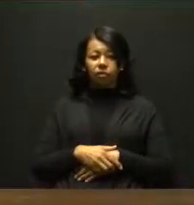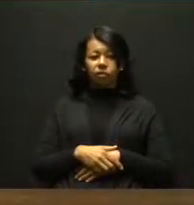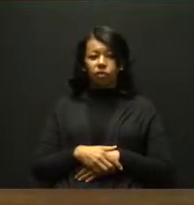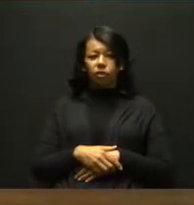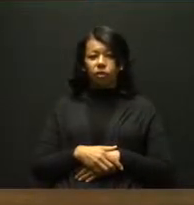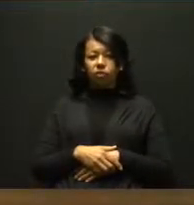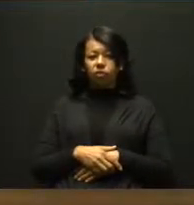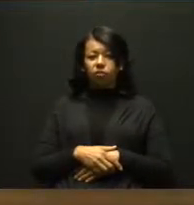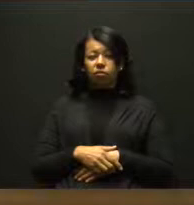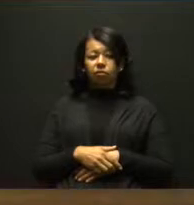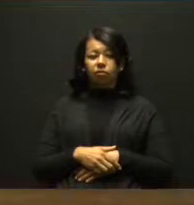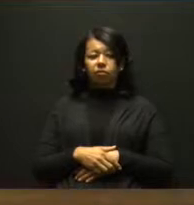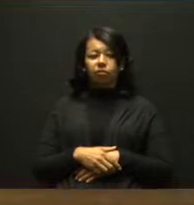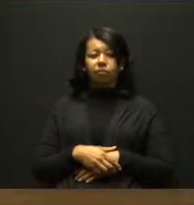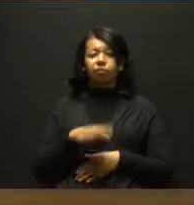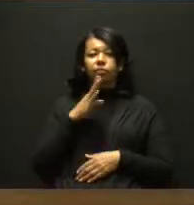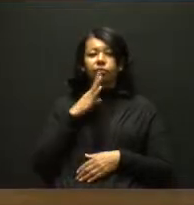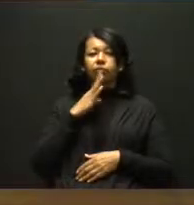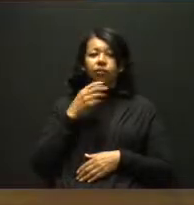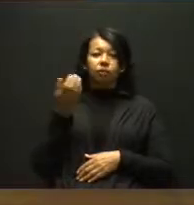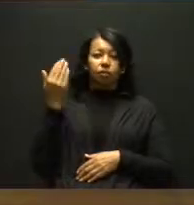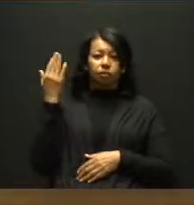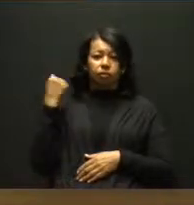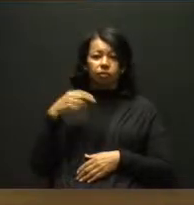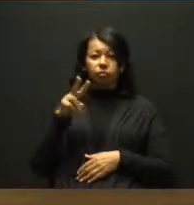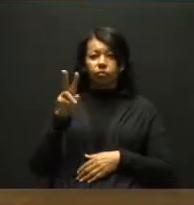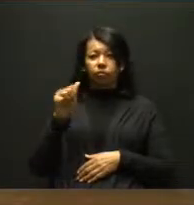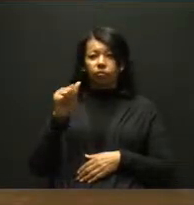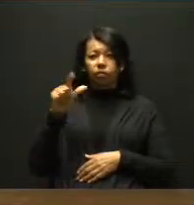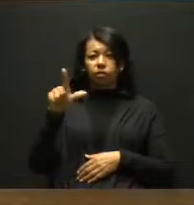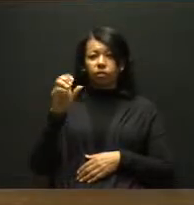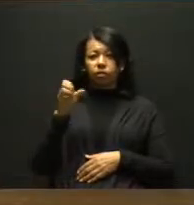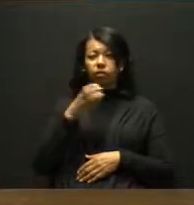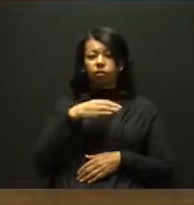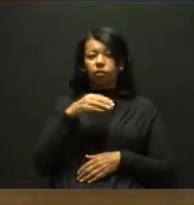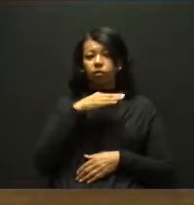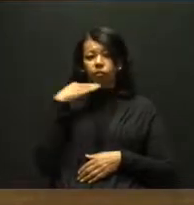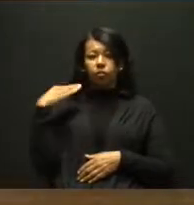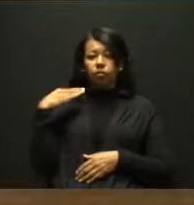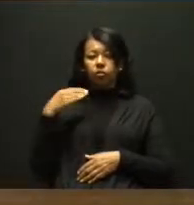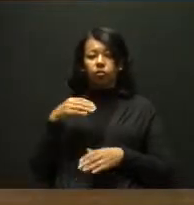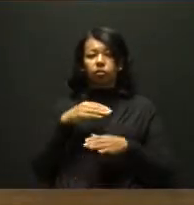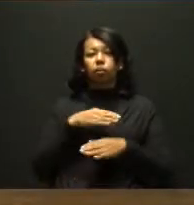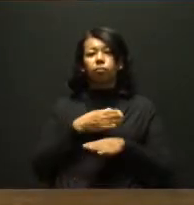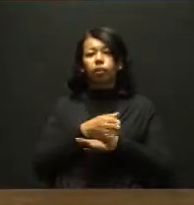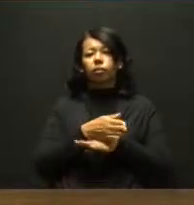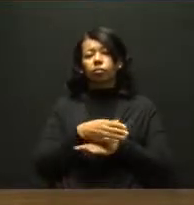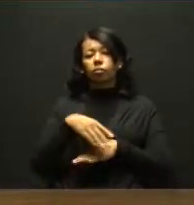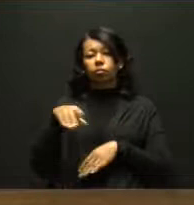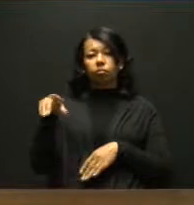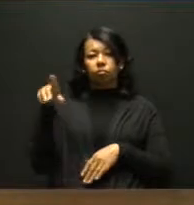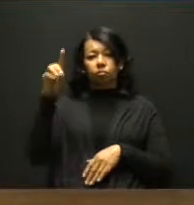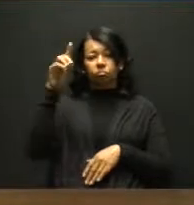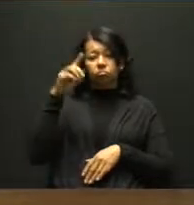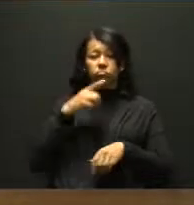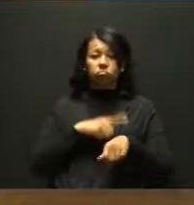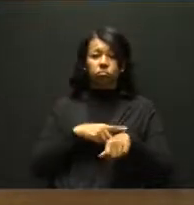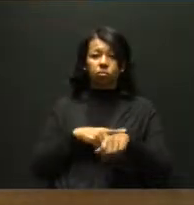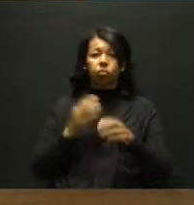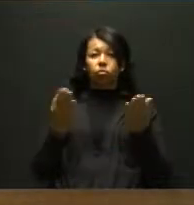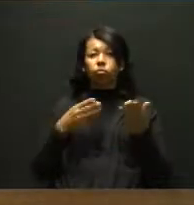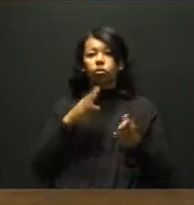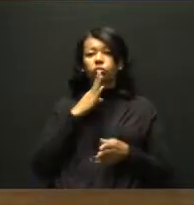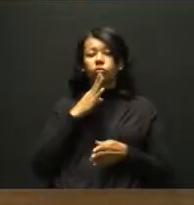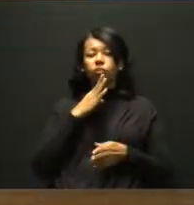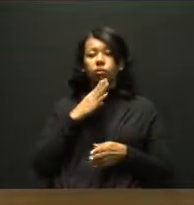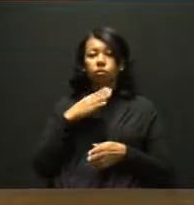cidade que só era conhecida como vale da morte passado um tempo hoje é conhecida como uma cidade onde tem mais